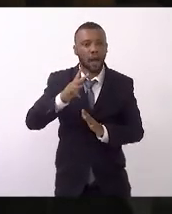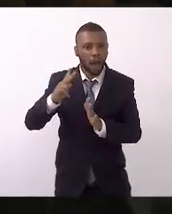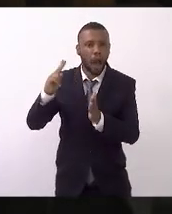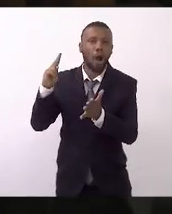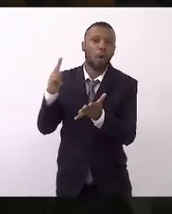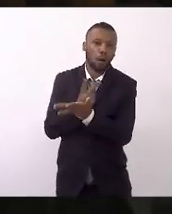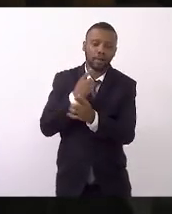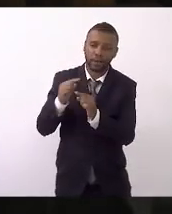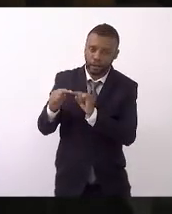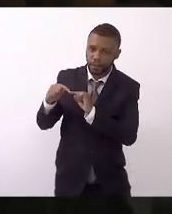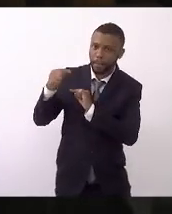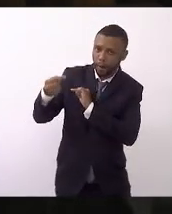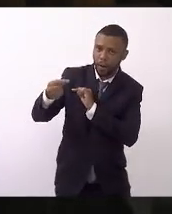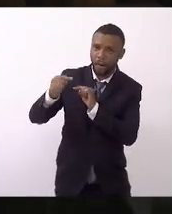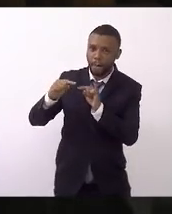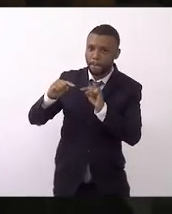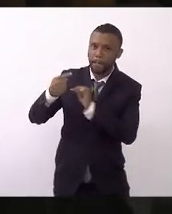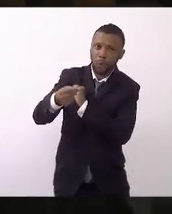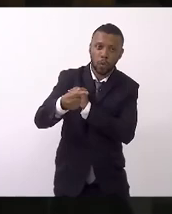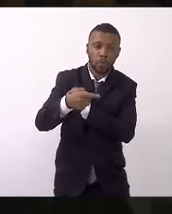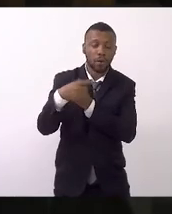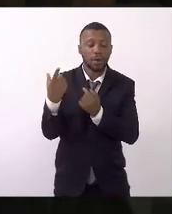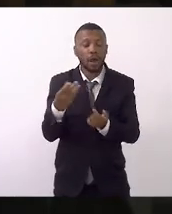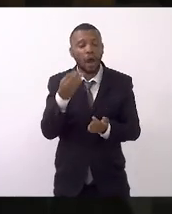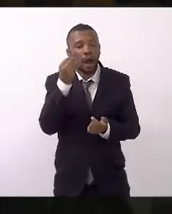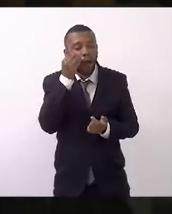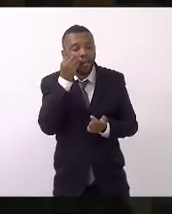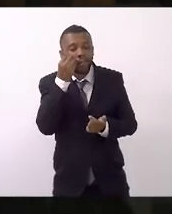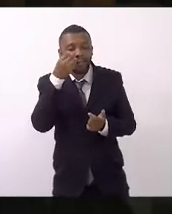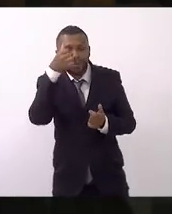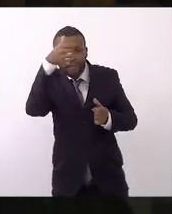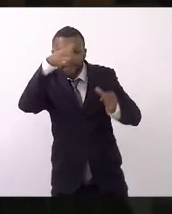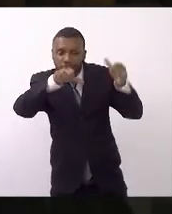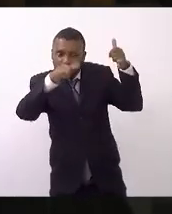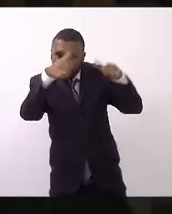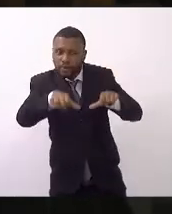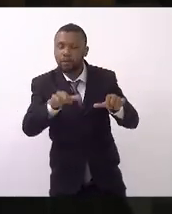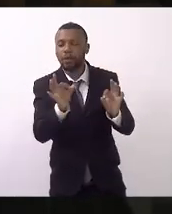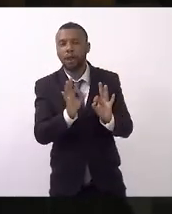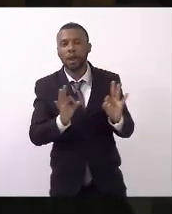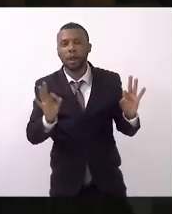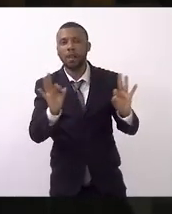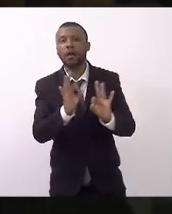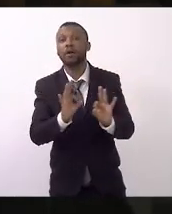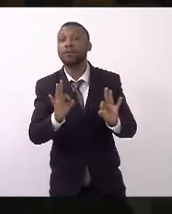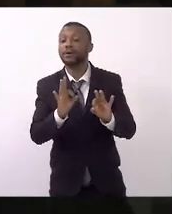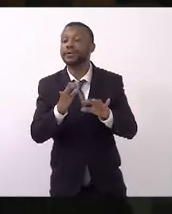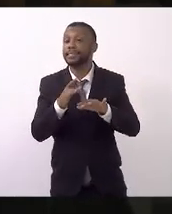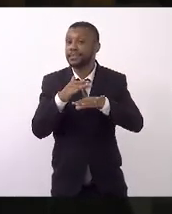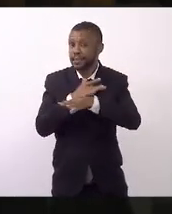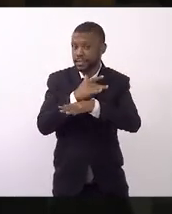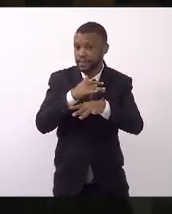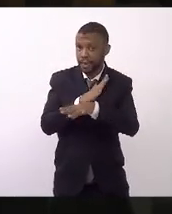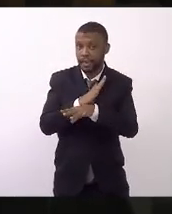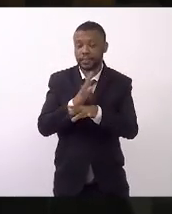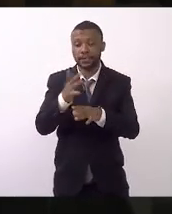suceder. E eu não verifico as cidades